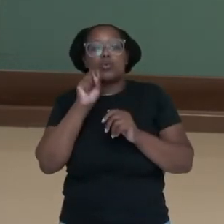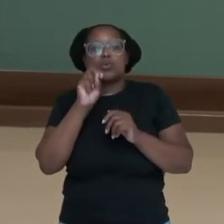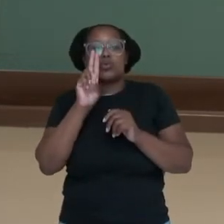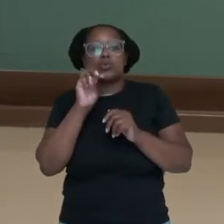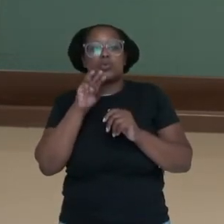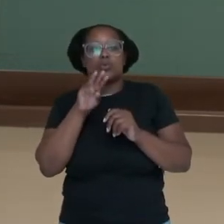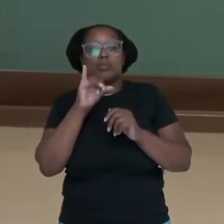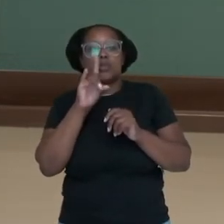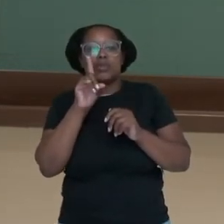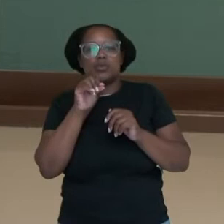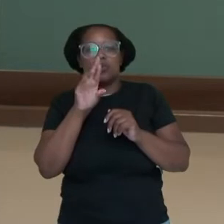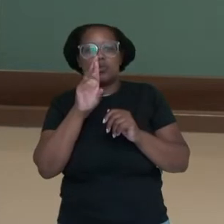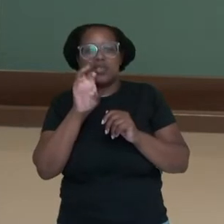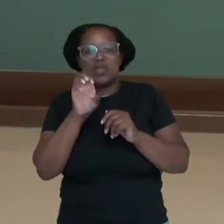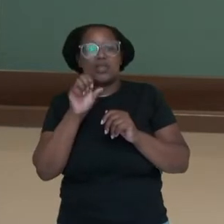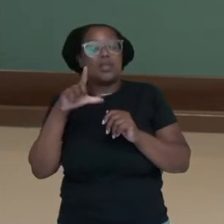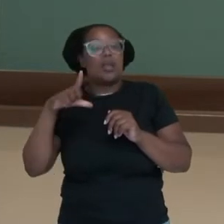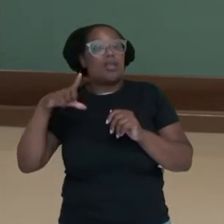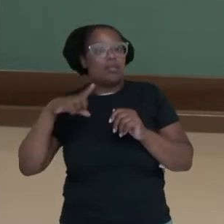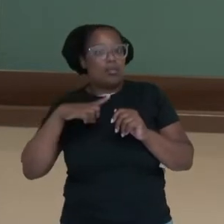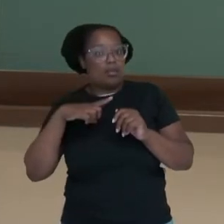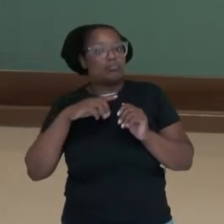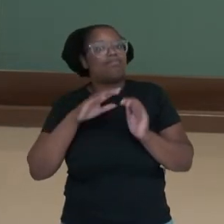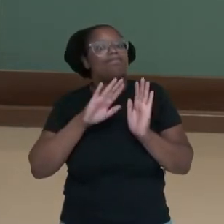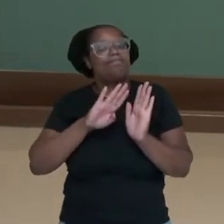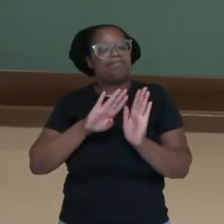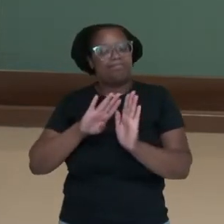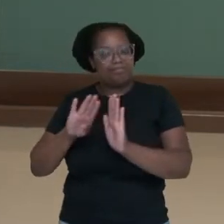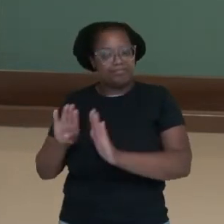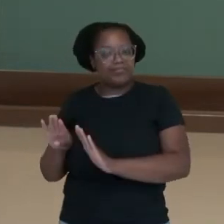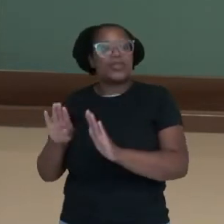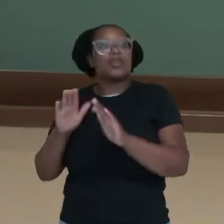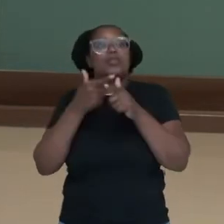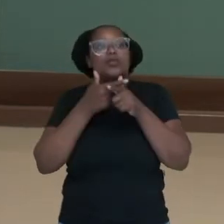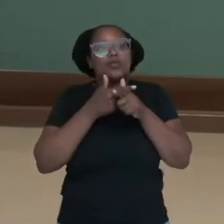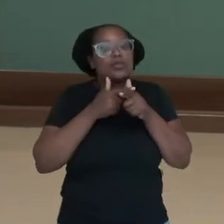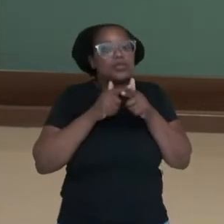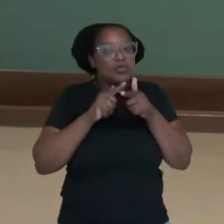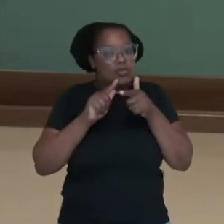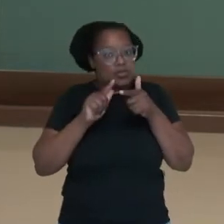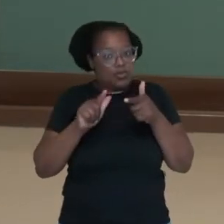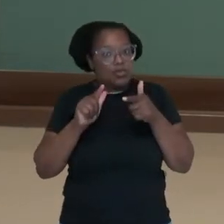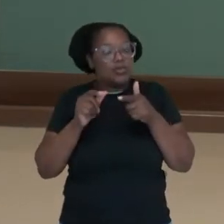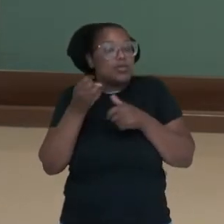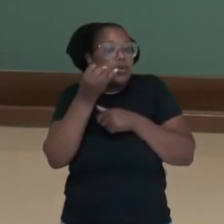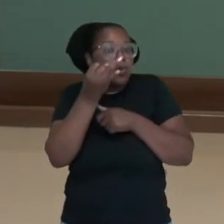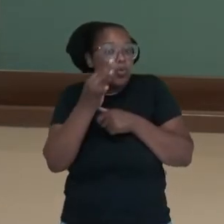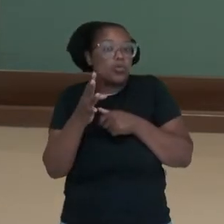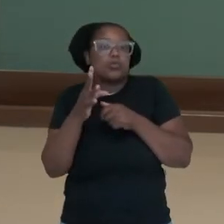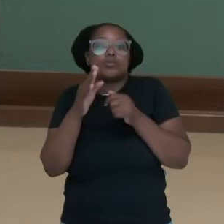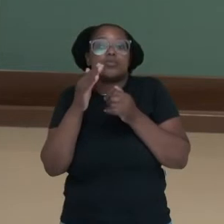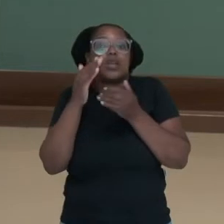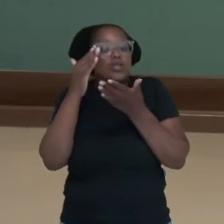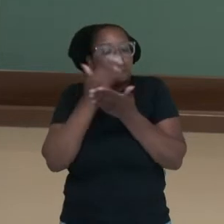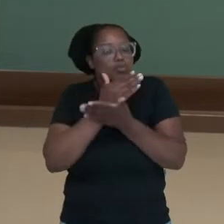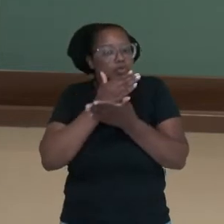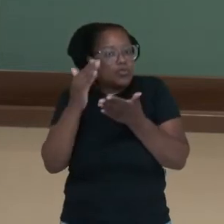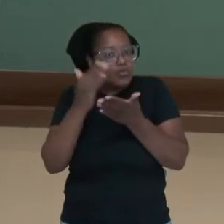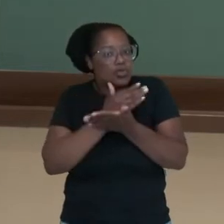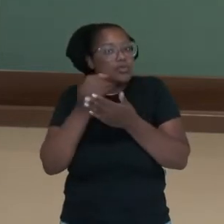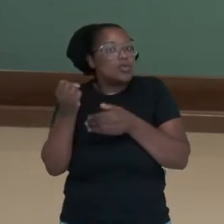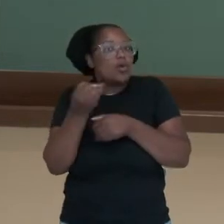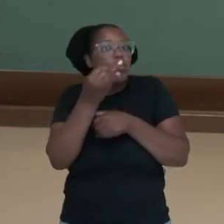Eles dividem-se basicamente em alguns tipos. Então, ok, eu entendi o que é um consumidor. É aquele